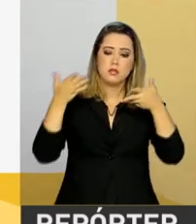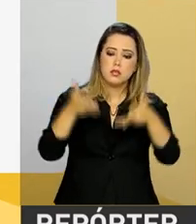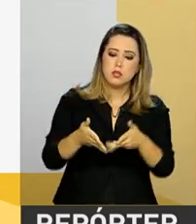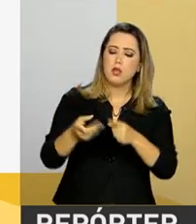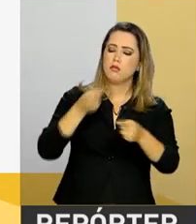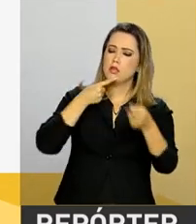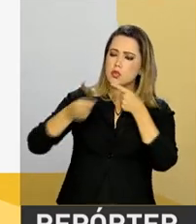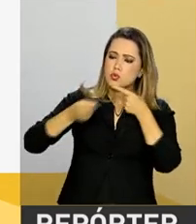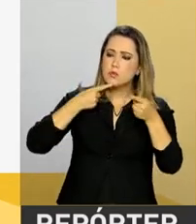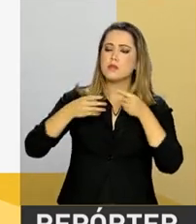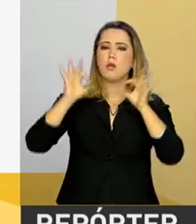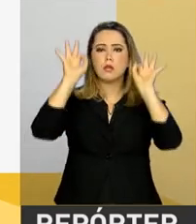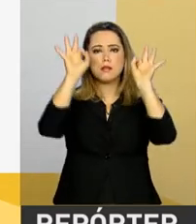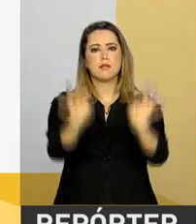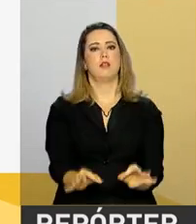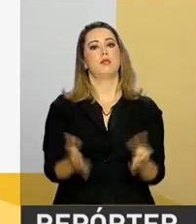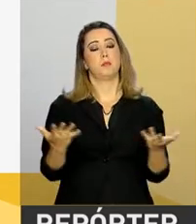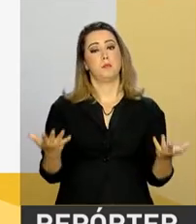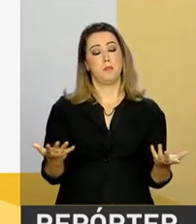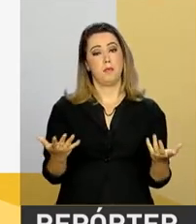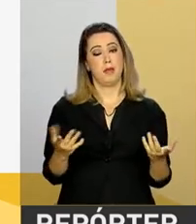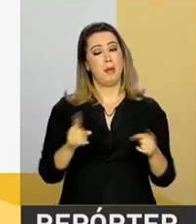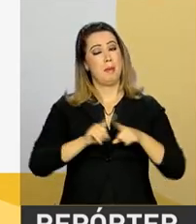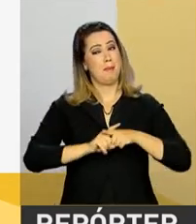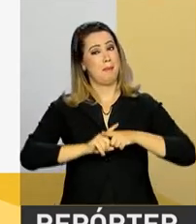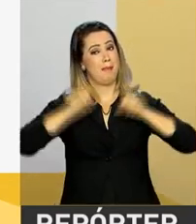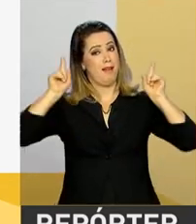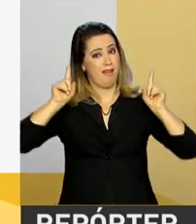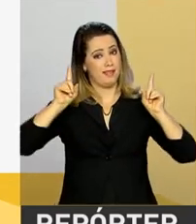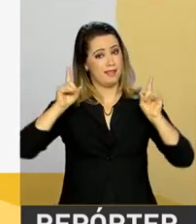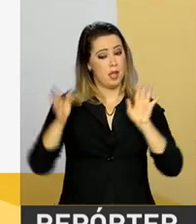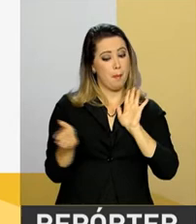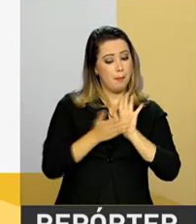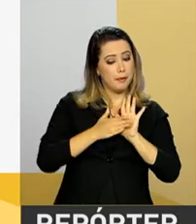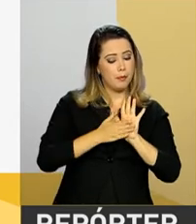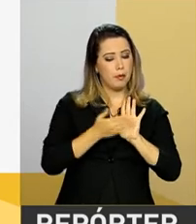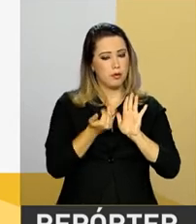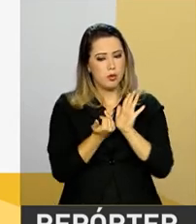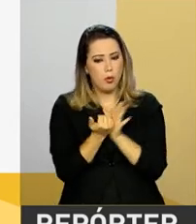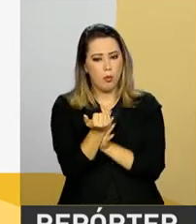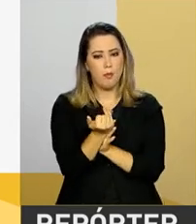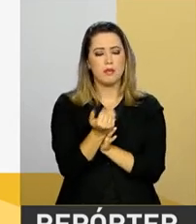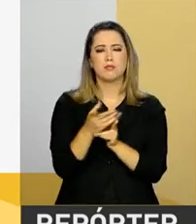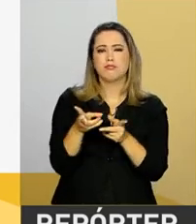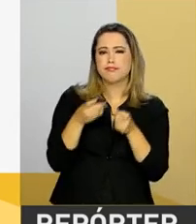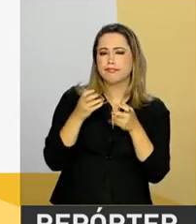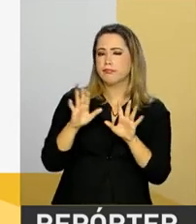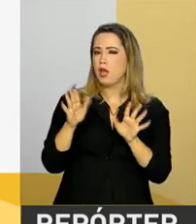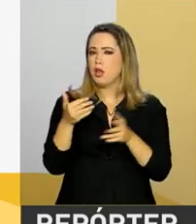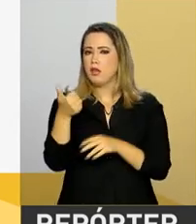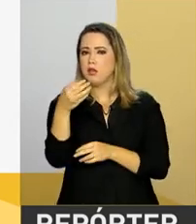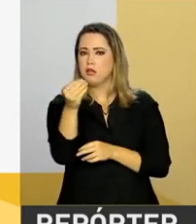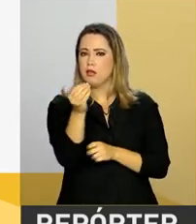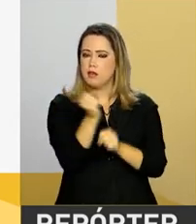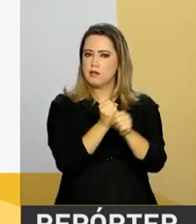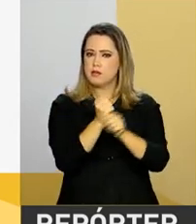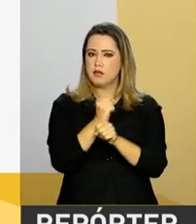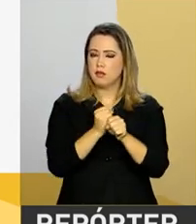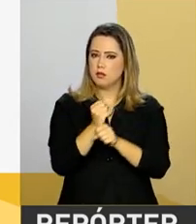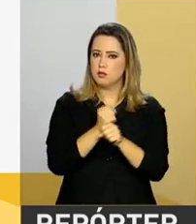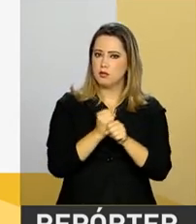nessa discussão isso é muito importante por outro lado a proposta original estimava em 10 anos uma